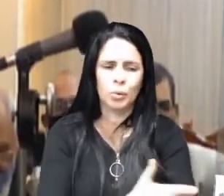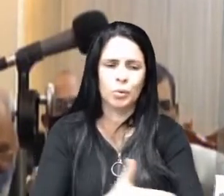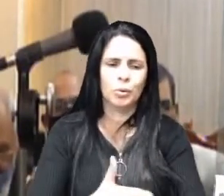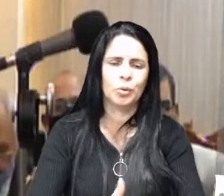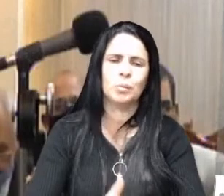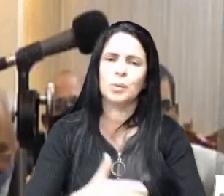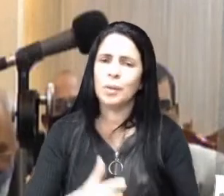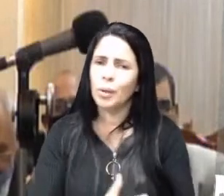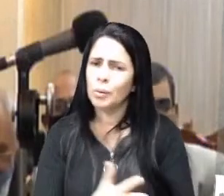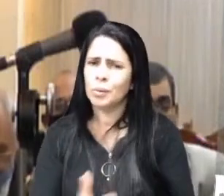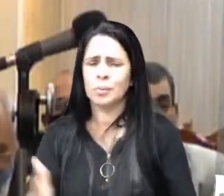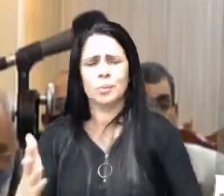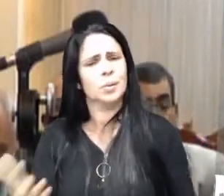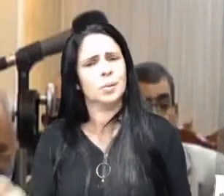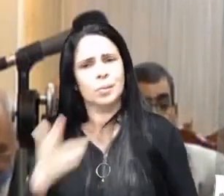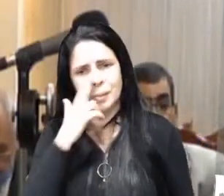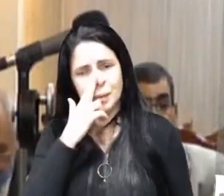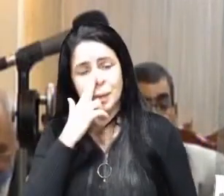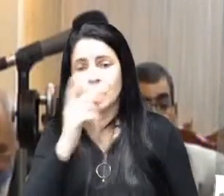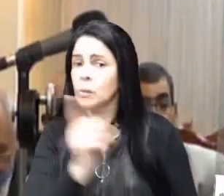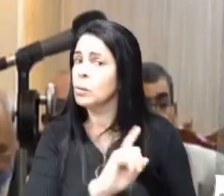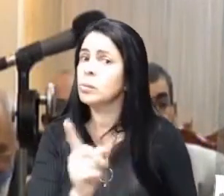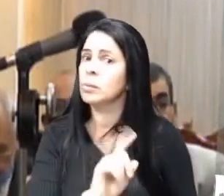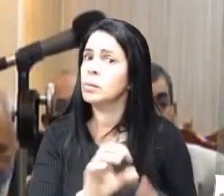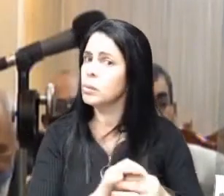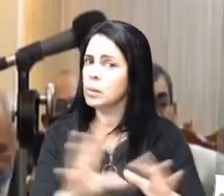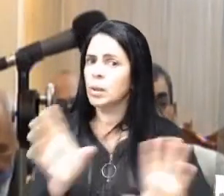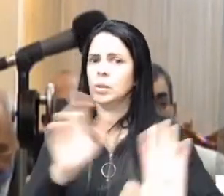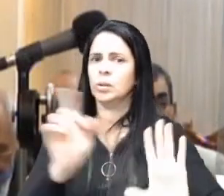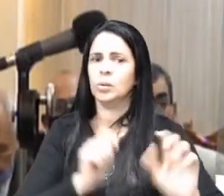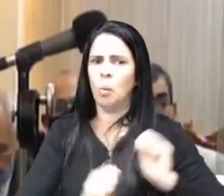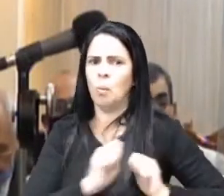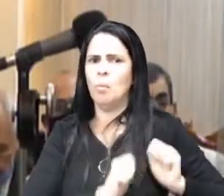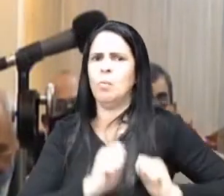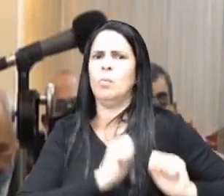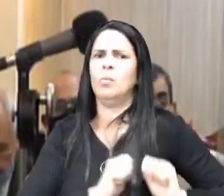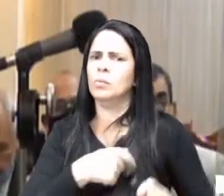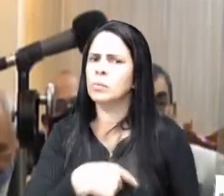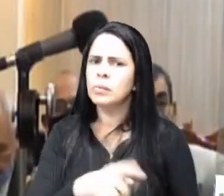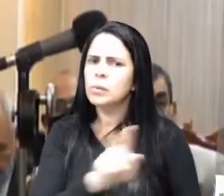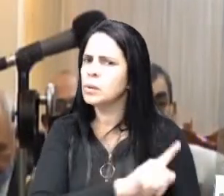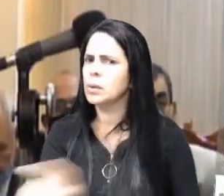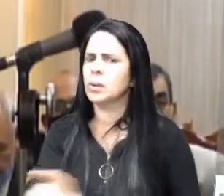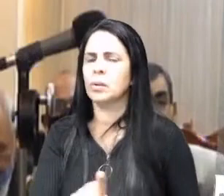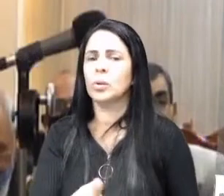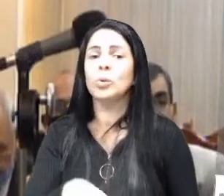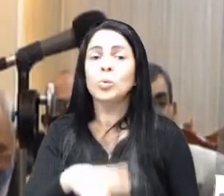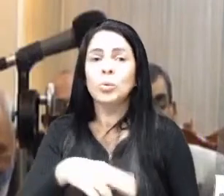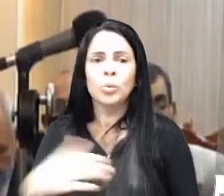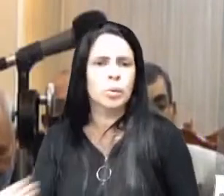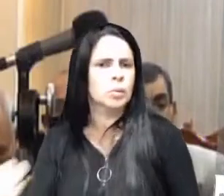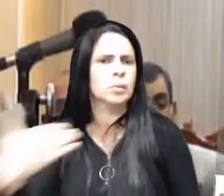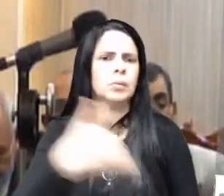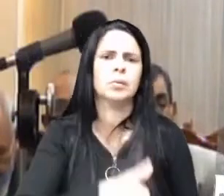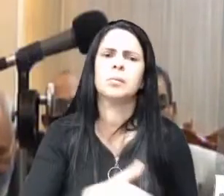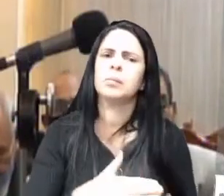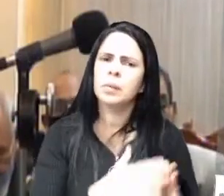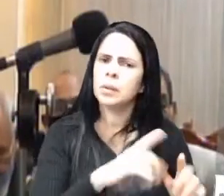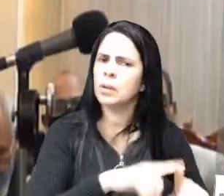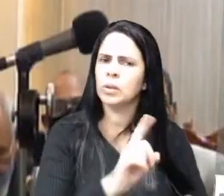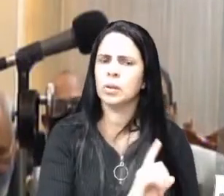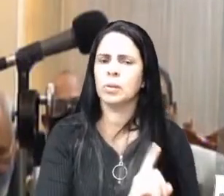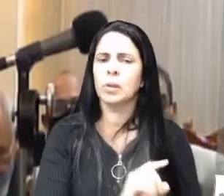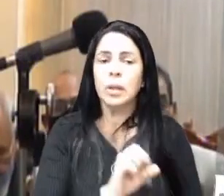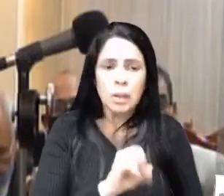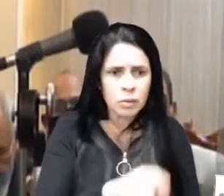alguns. Não deixe isso lhe dominar, irmãos. Nunca deixe de congregar se você não está